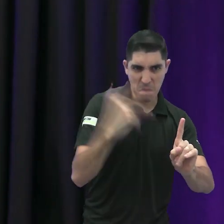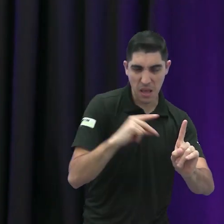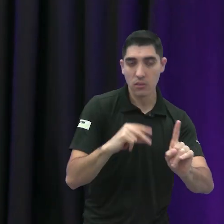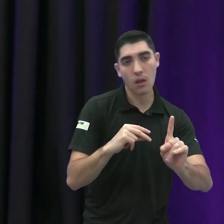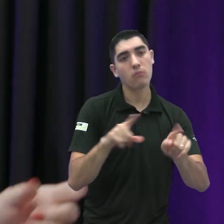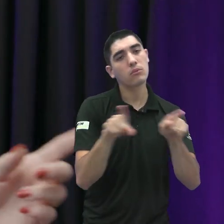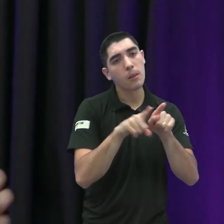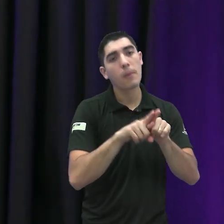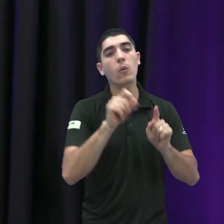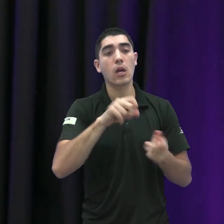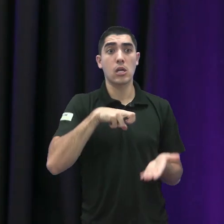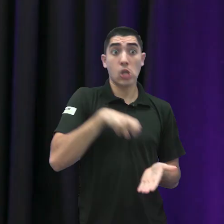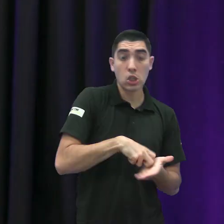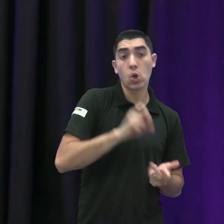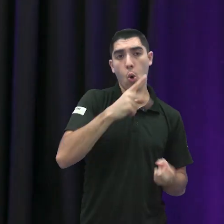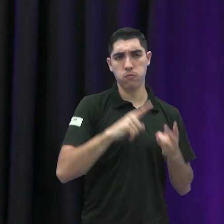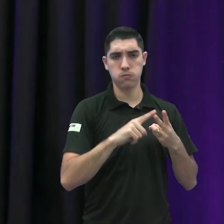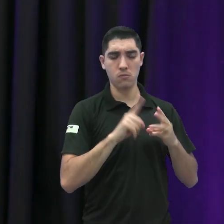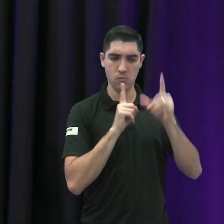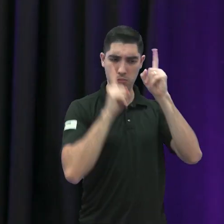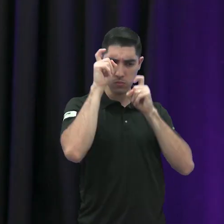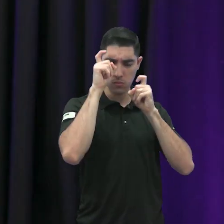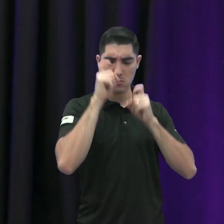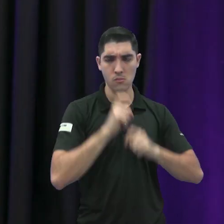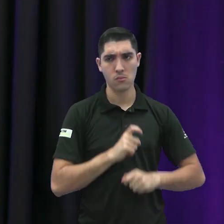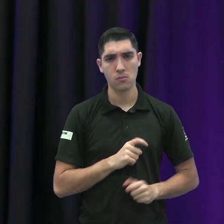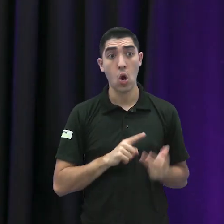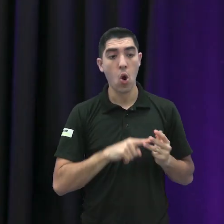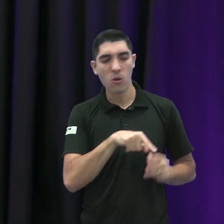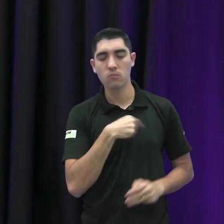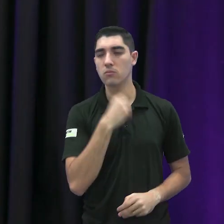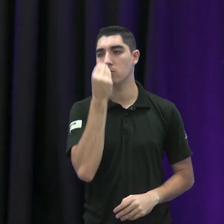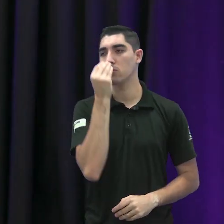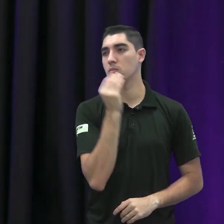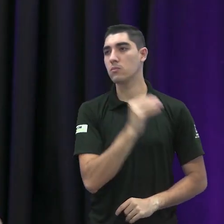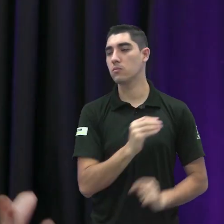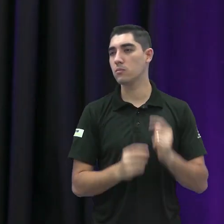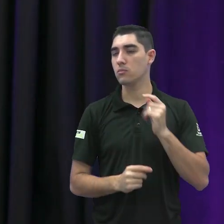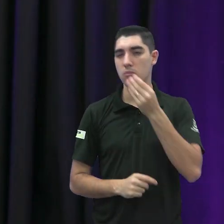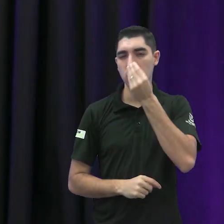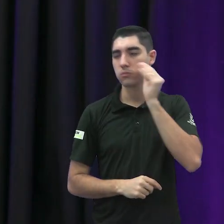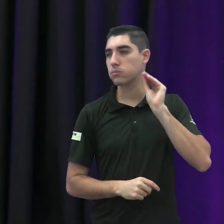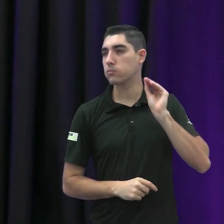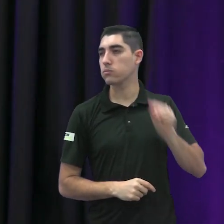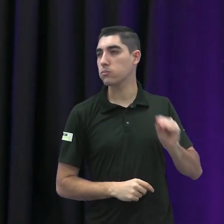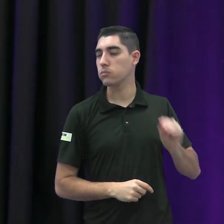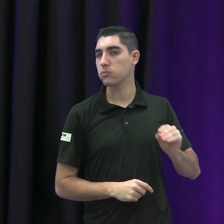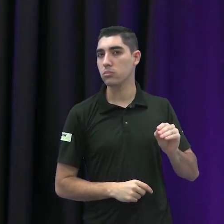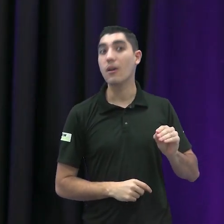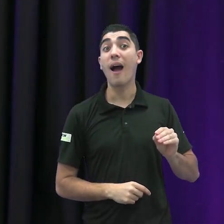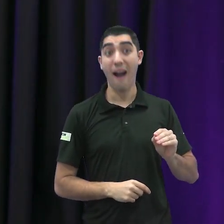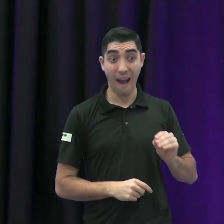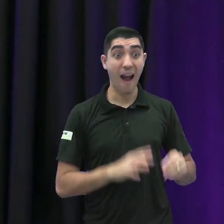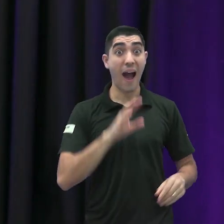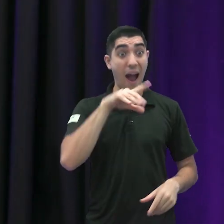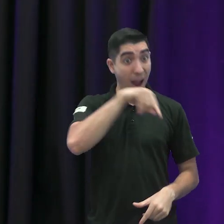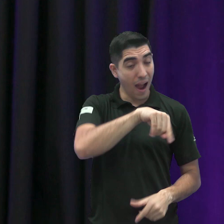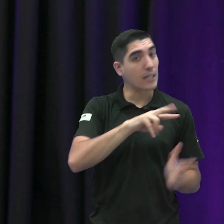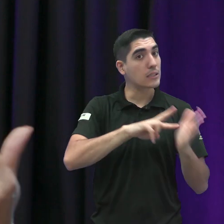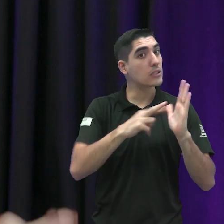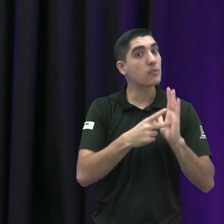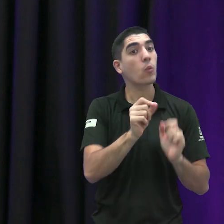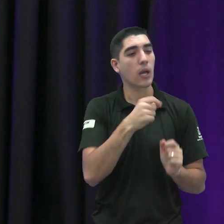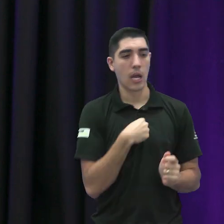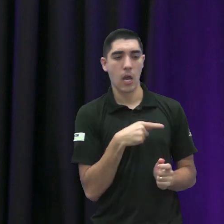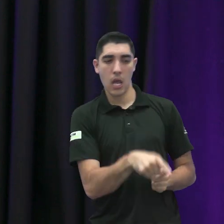o castigo, é o gelo, é a cara feia, são palavras, né, abusos emocionais. Quando existe muito isso num lar,